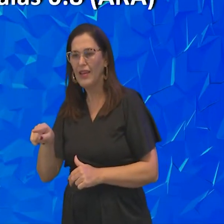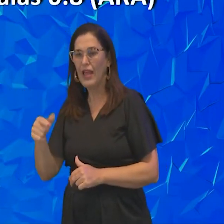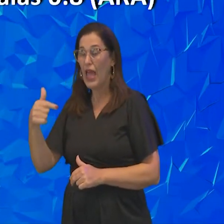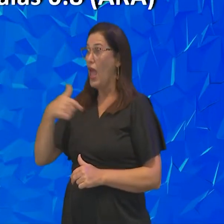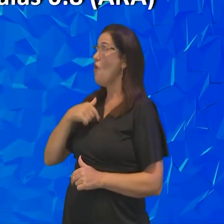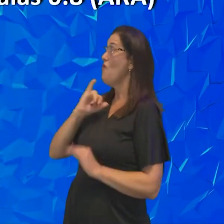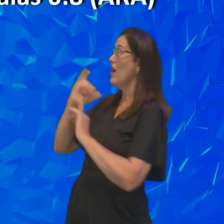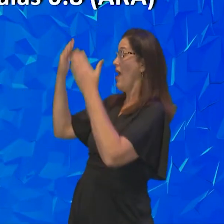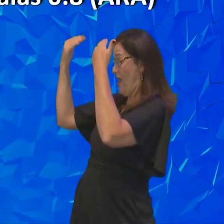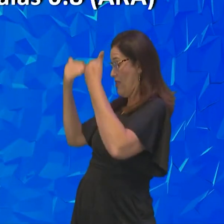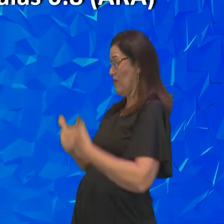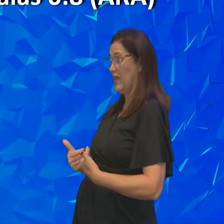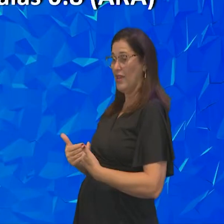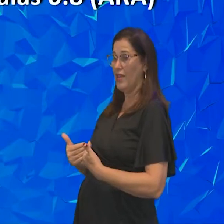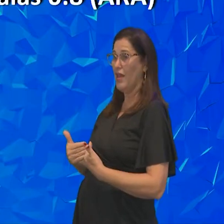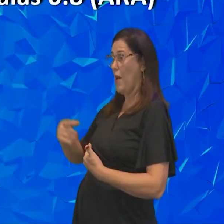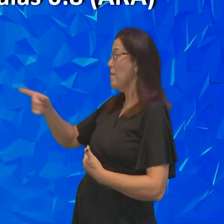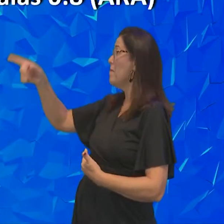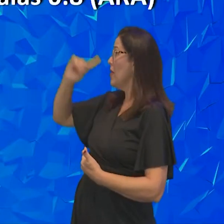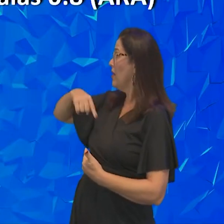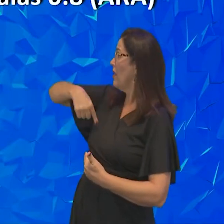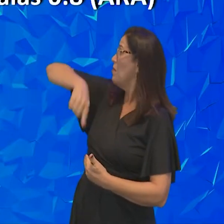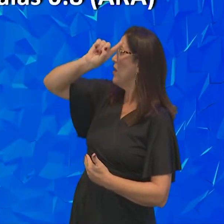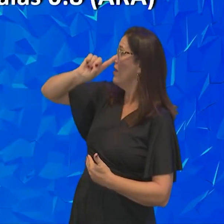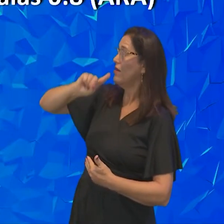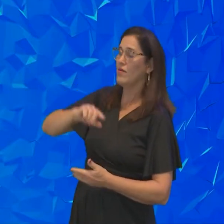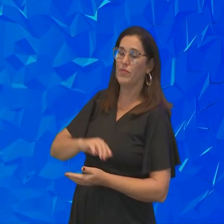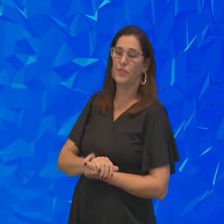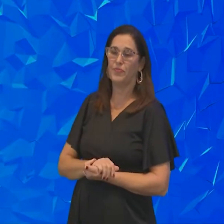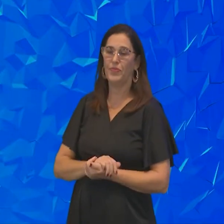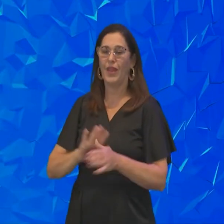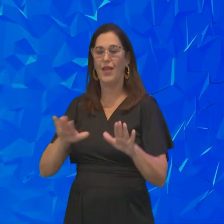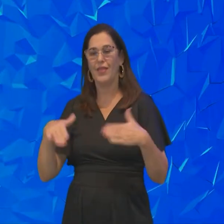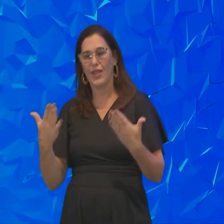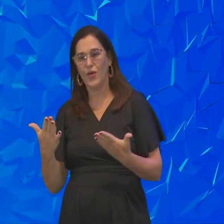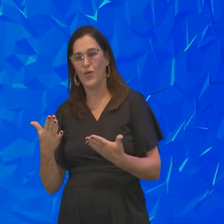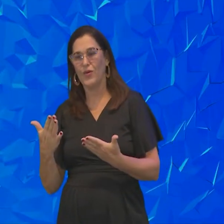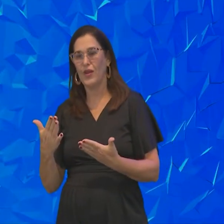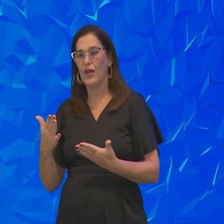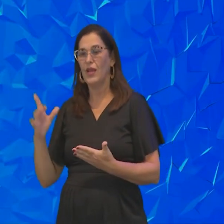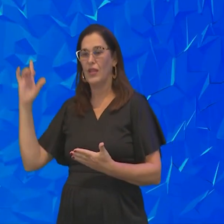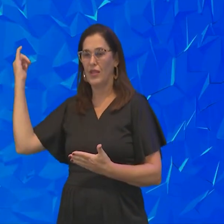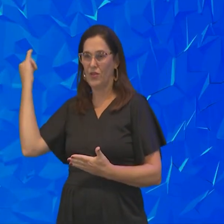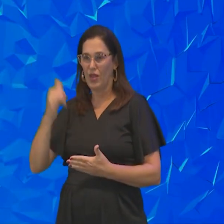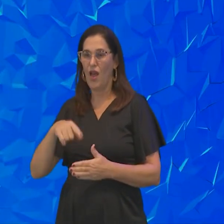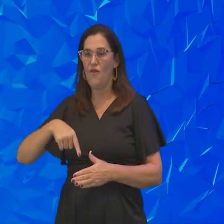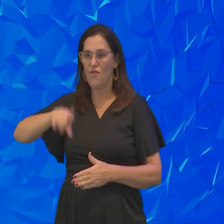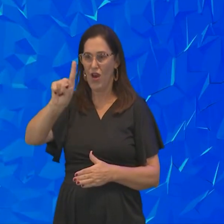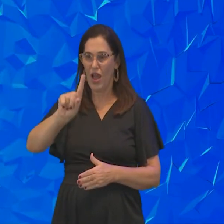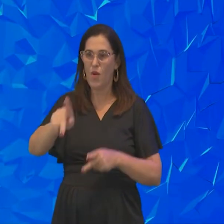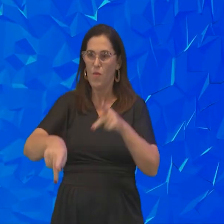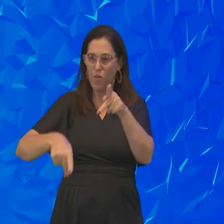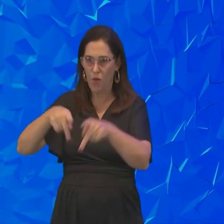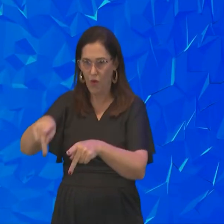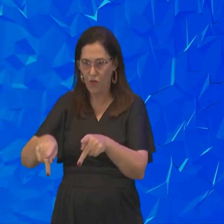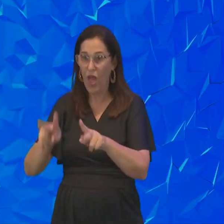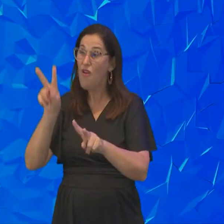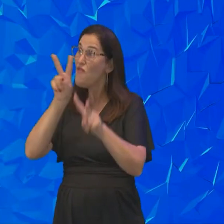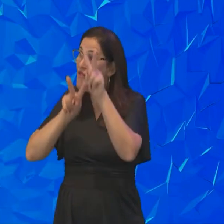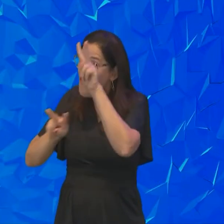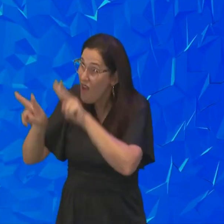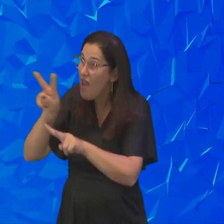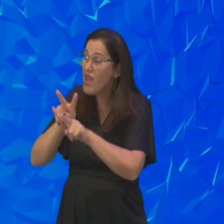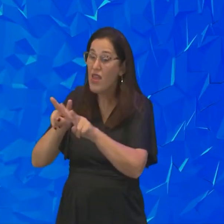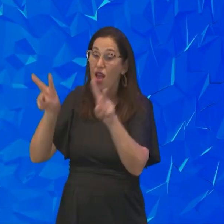eu: eis-me aqui, envia-me a mim. Então disse ele: vai e diz a este povo: